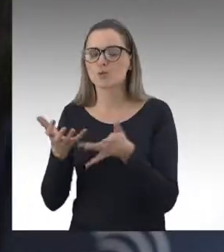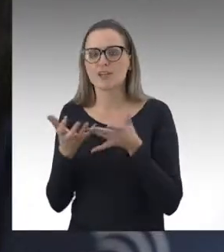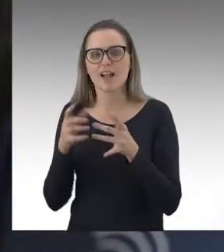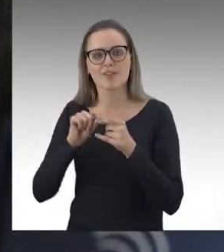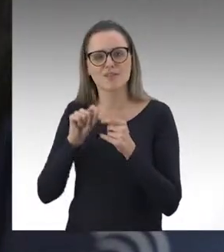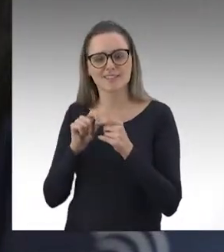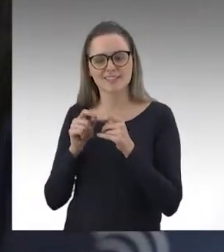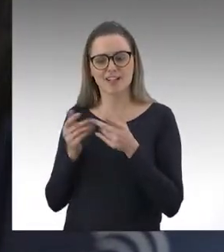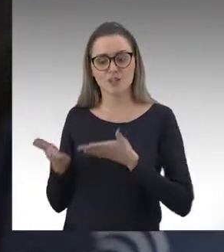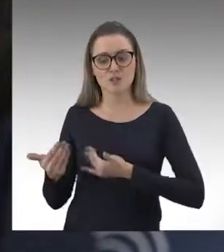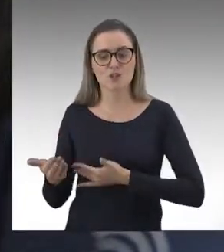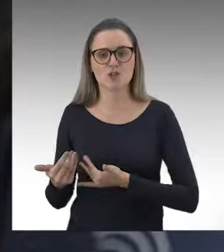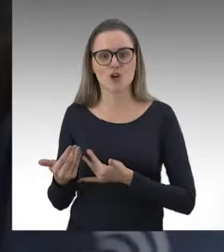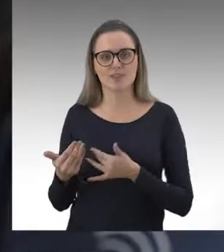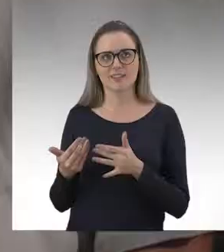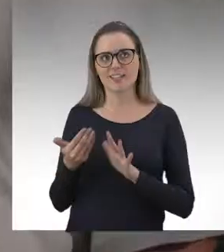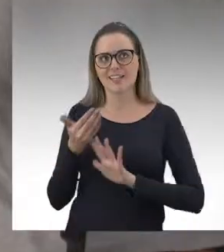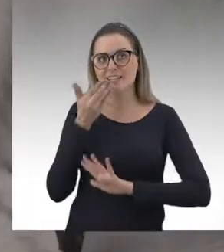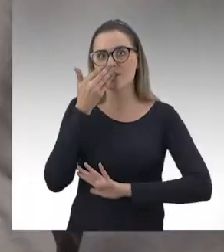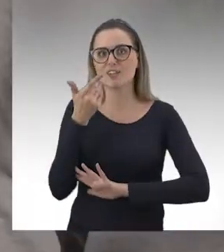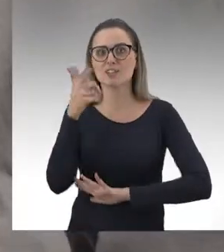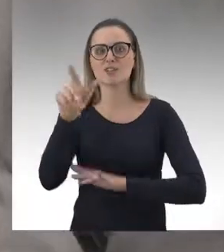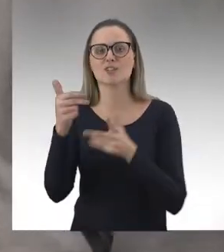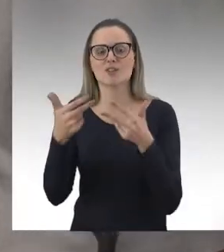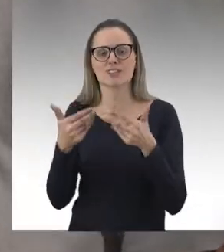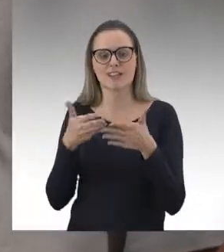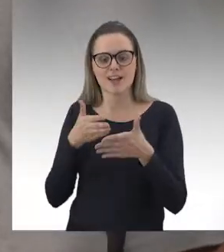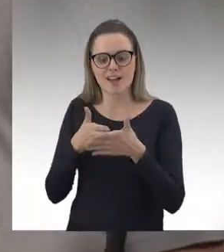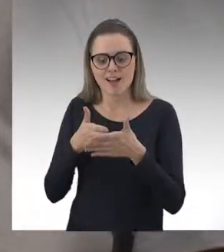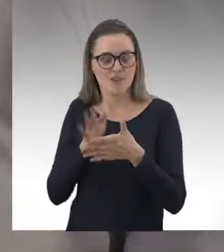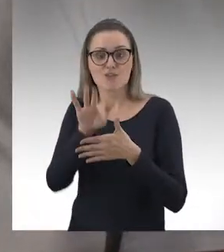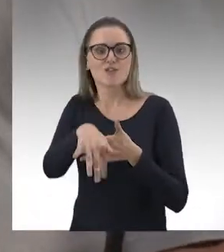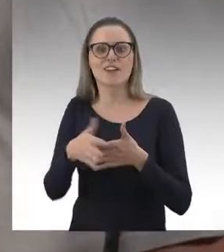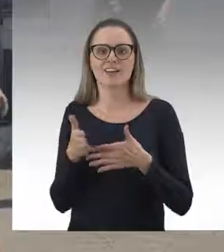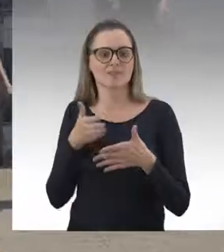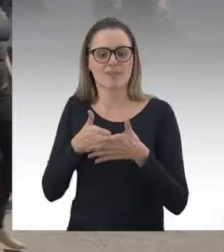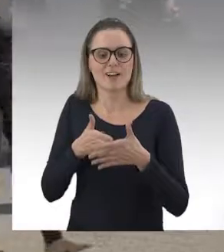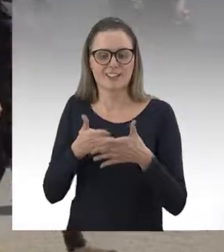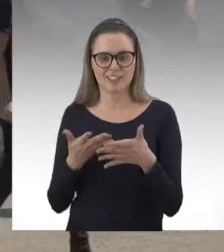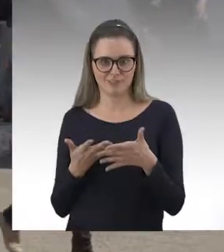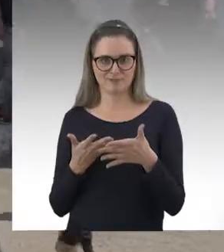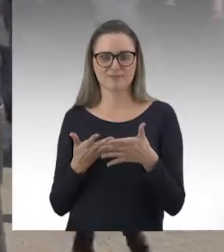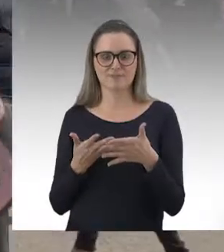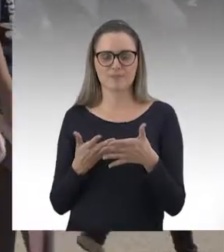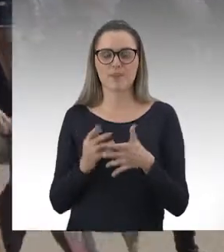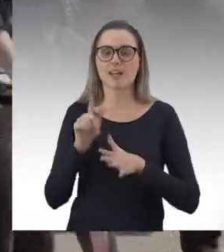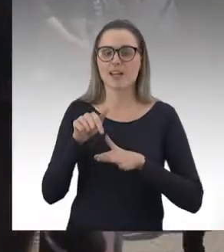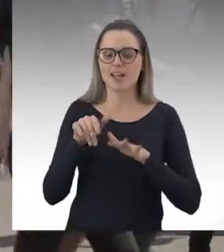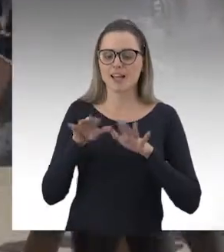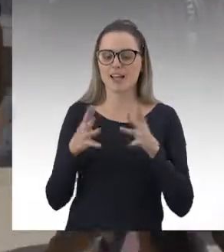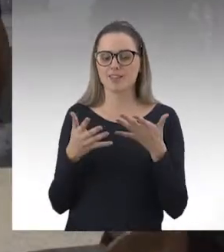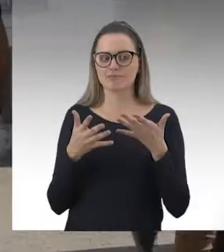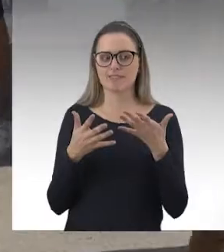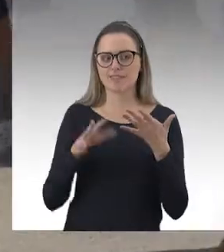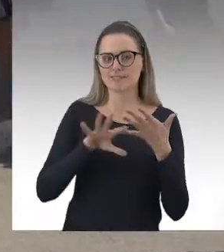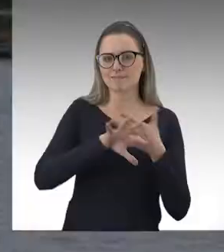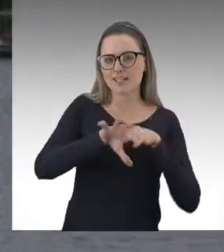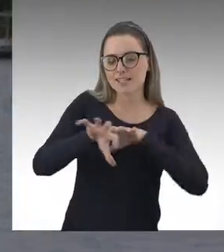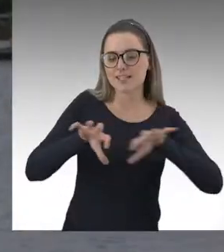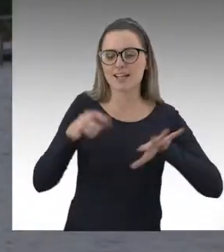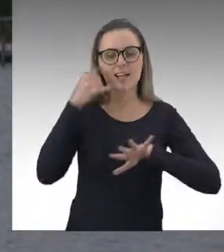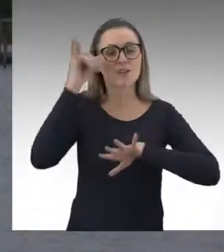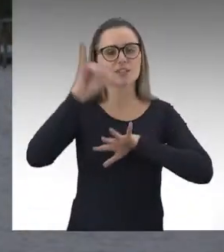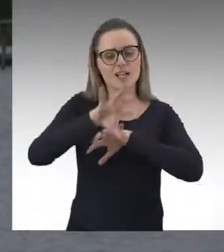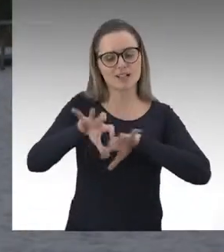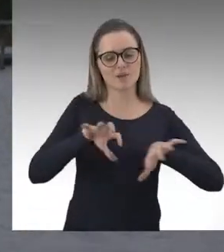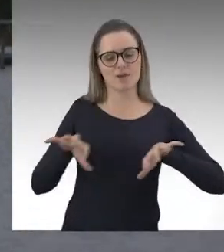para outras portas, outras frentes, né? Fazer cruzar literalmente a ponte, atravessar essa ponte. E é a separação, literal, uma separação social.